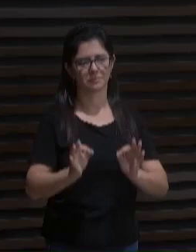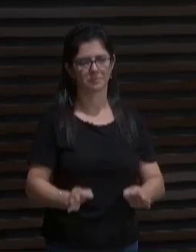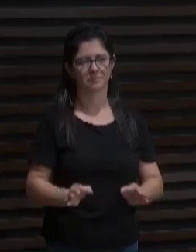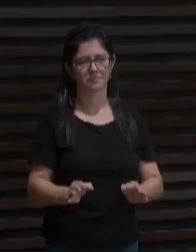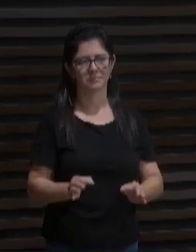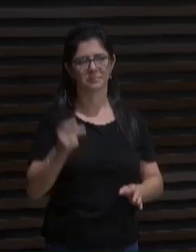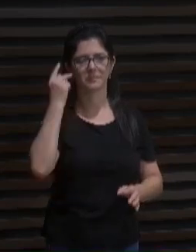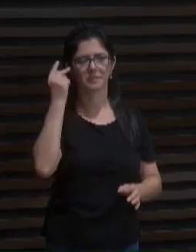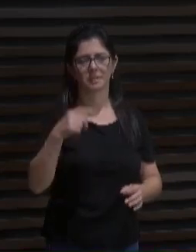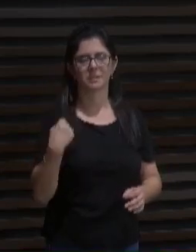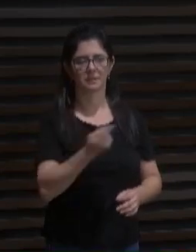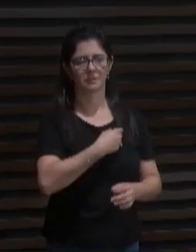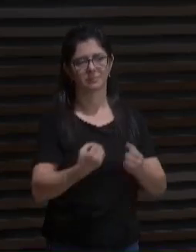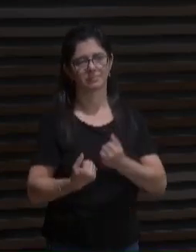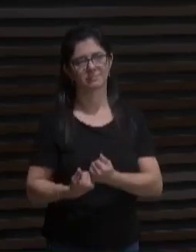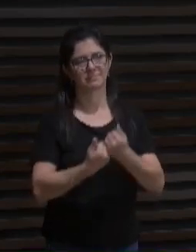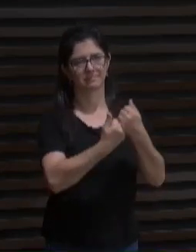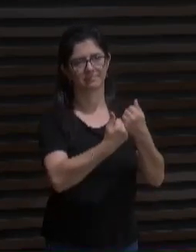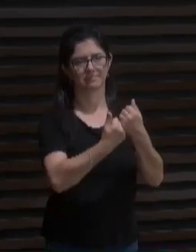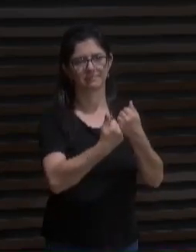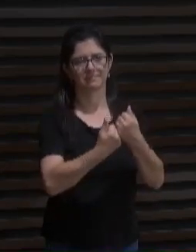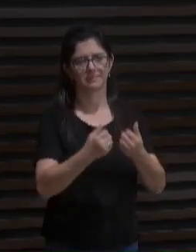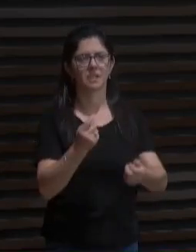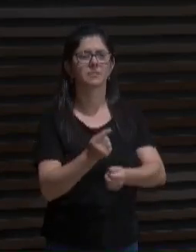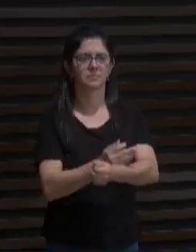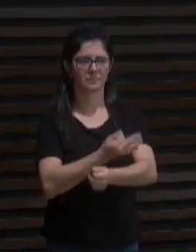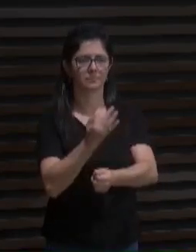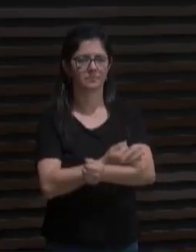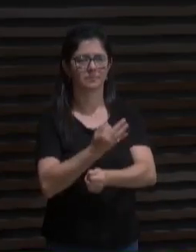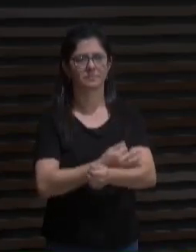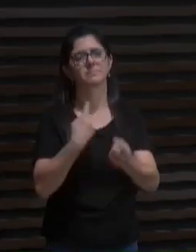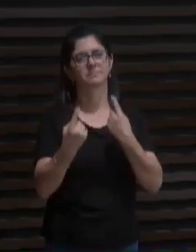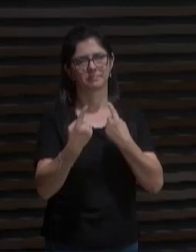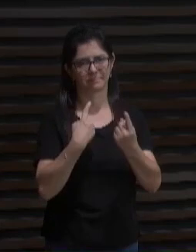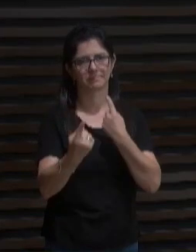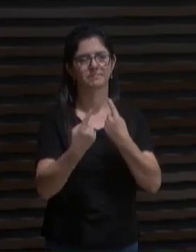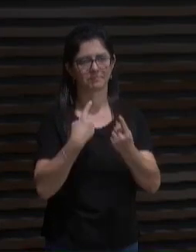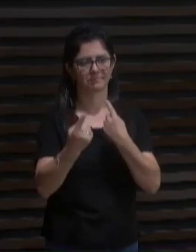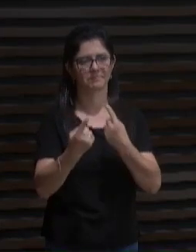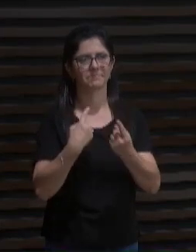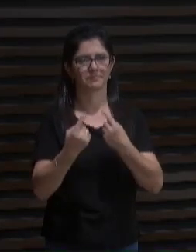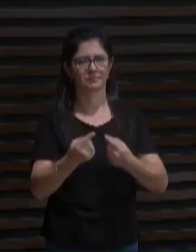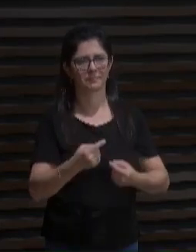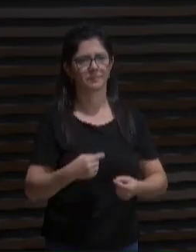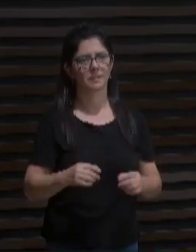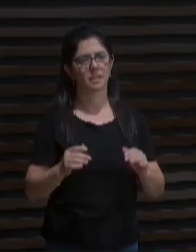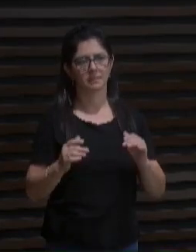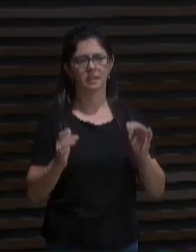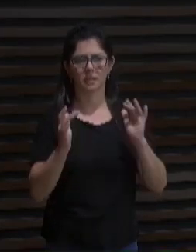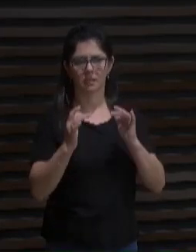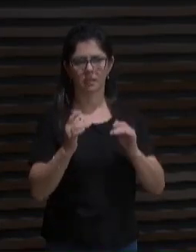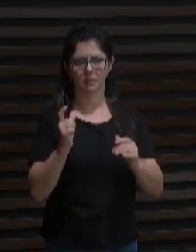suporte, suportai-vos uns ao outro. E essa palavra comunhão aqui, meu irmão, é isso, essa intimidade que nós vamos tendo com o